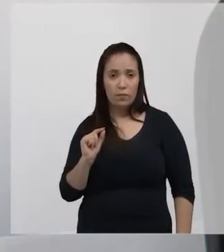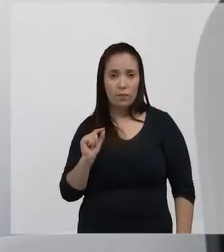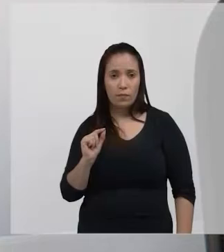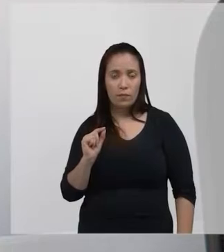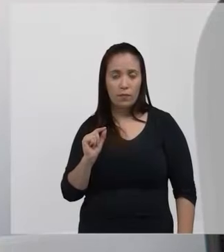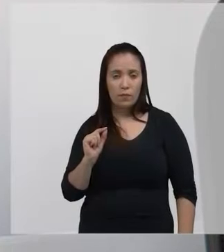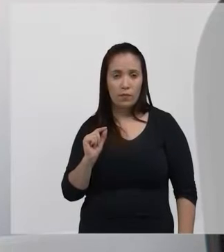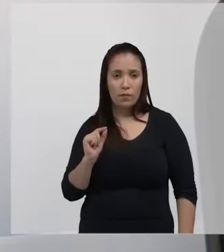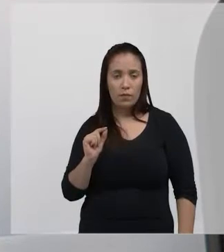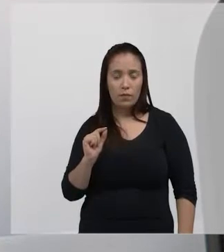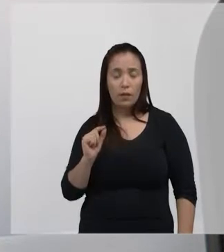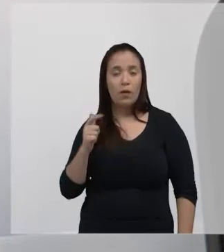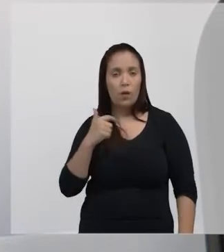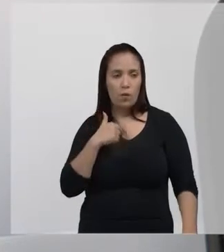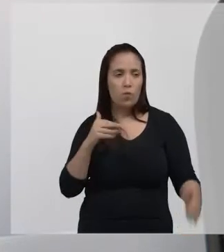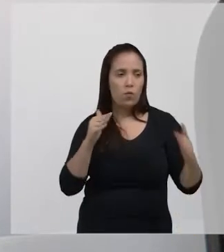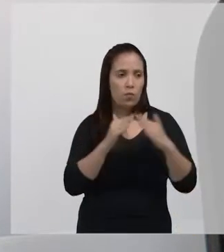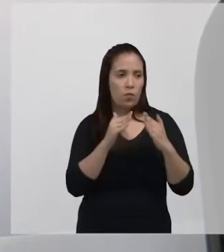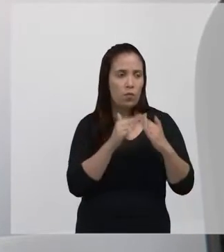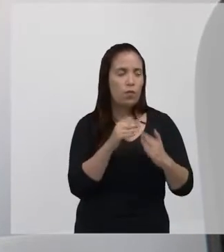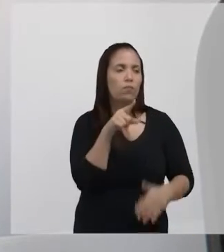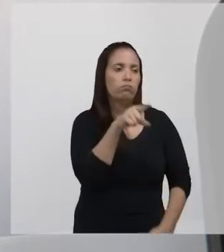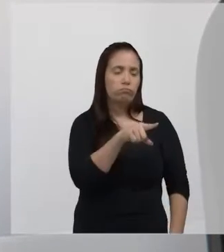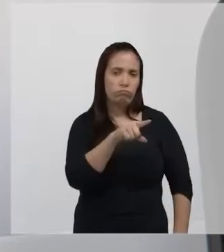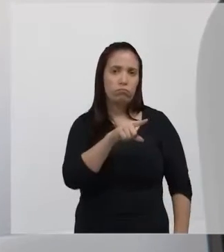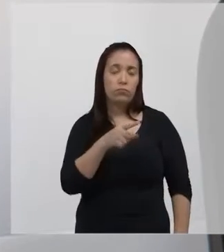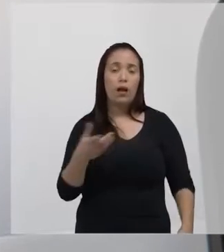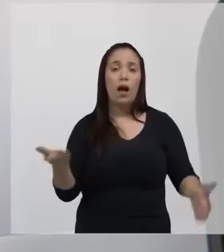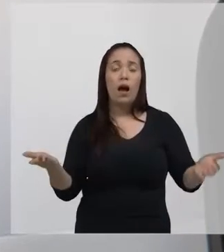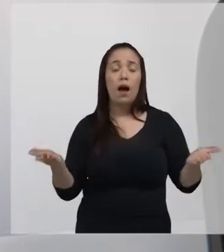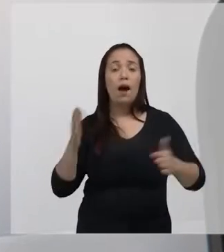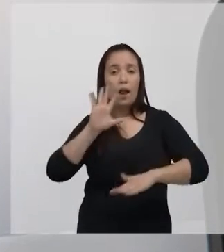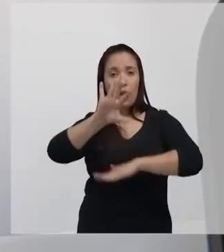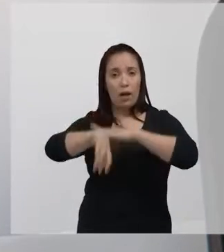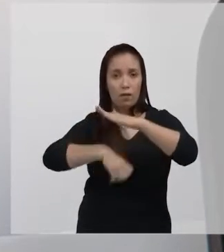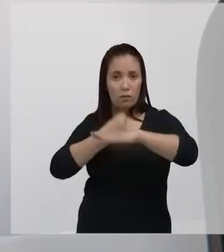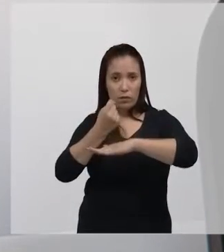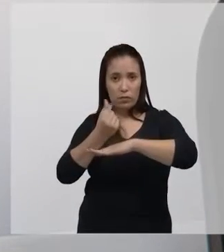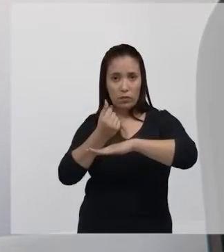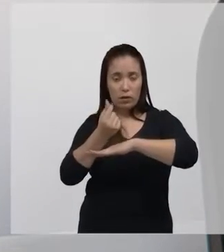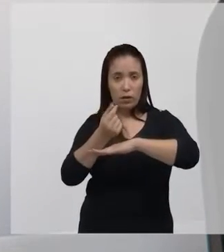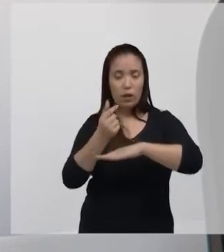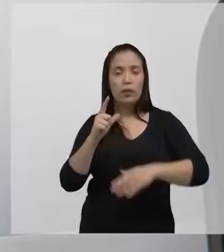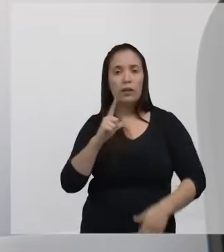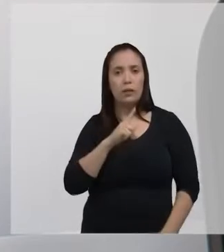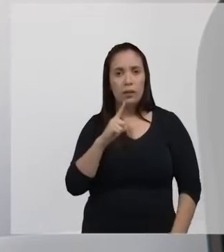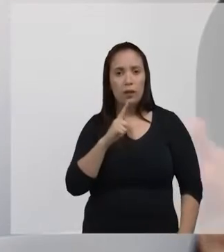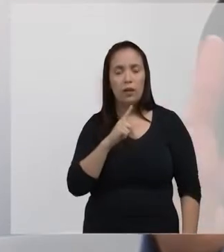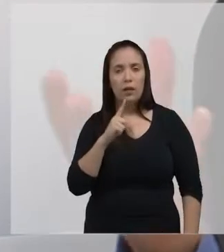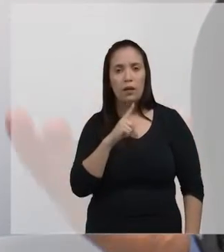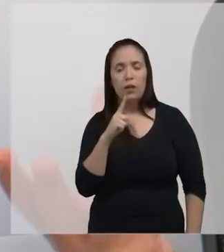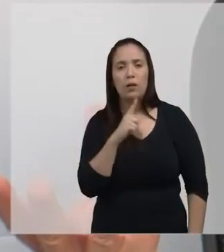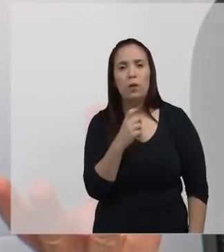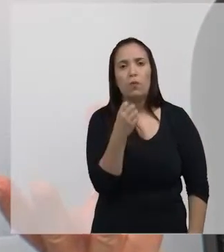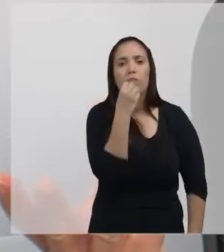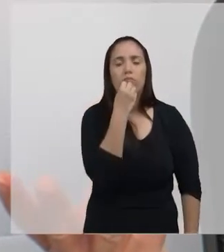o que eu concordo com você? Eu acho que no primeiro momento, a Lava Jato, ela foi muito